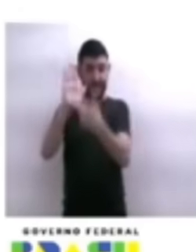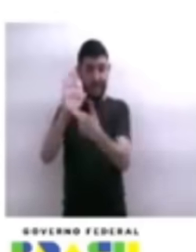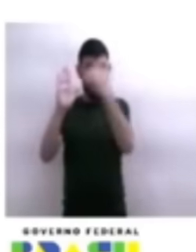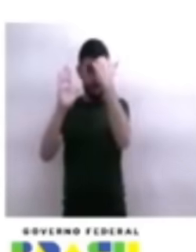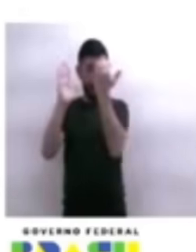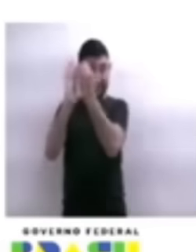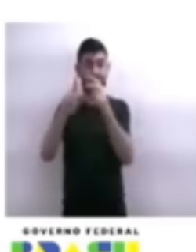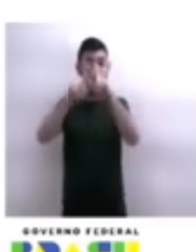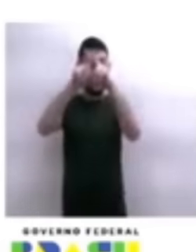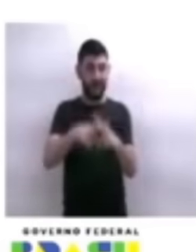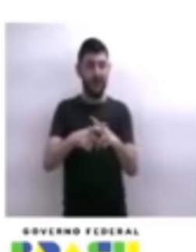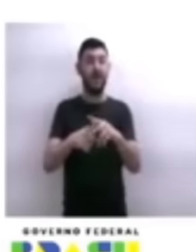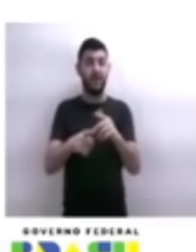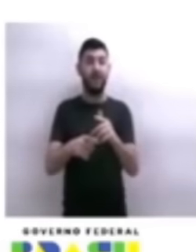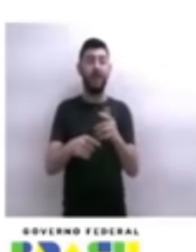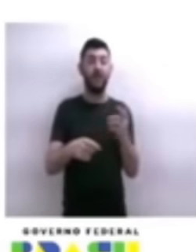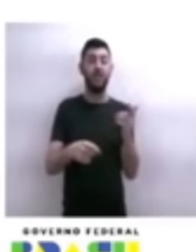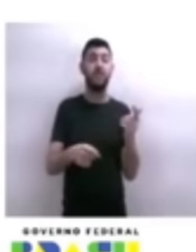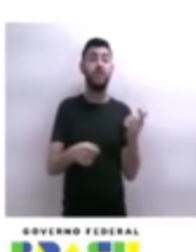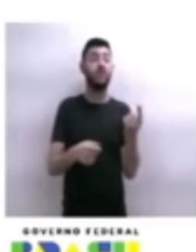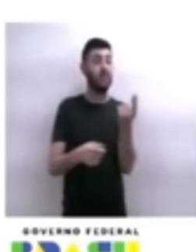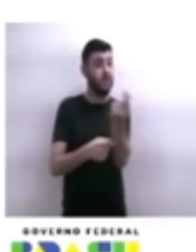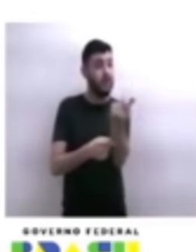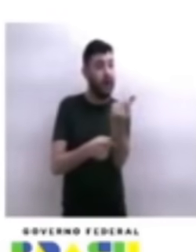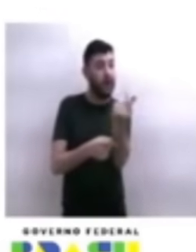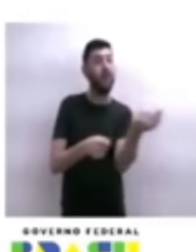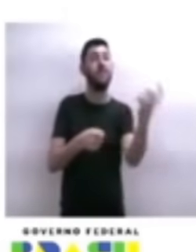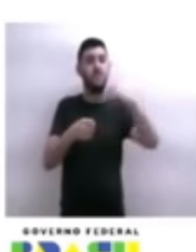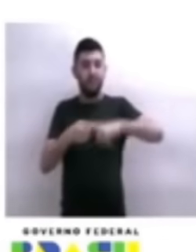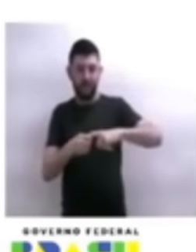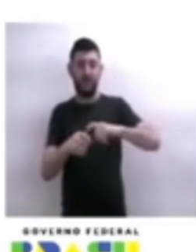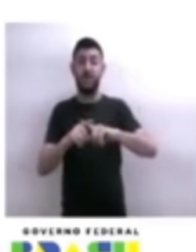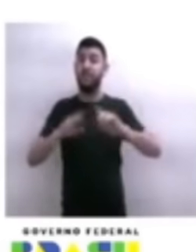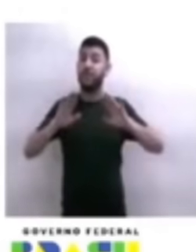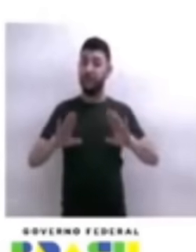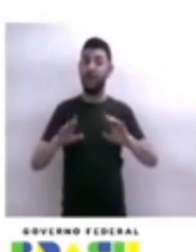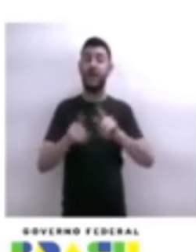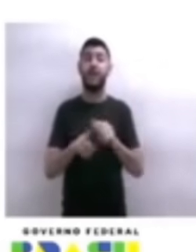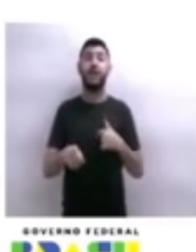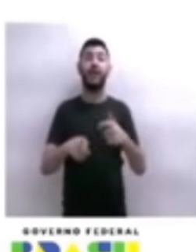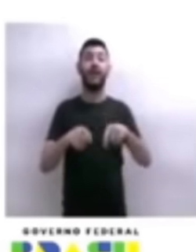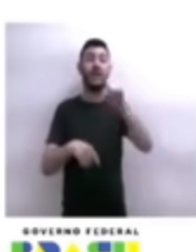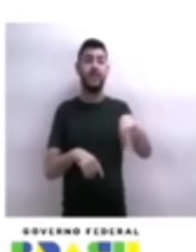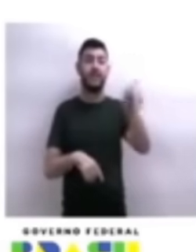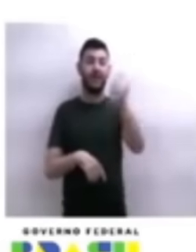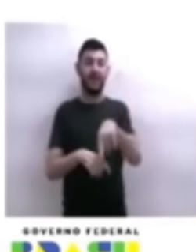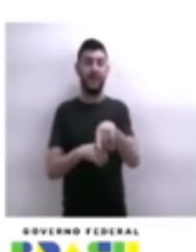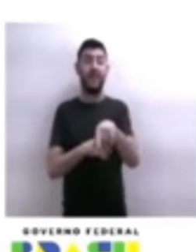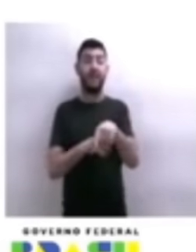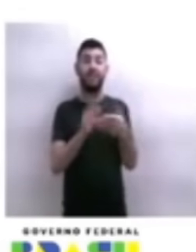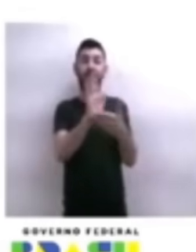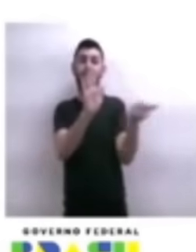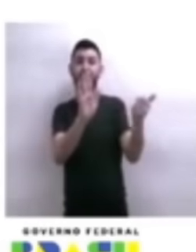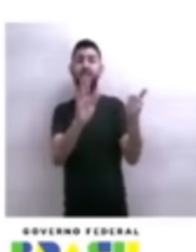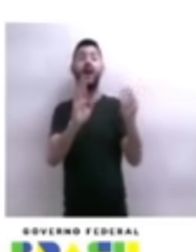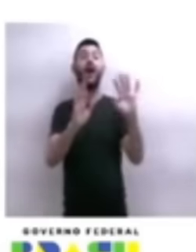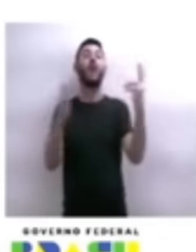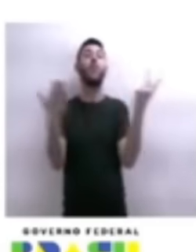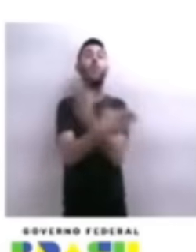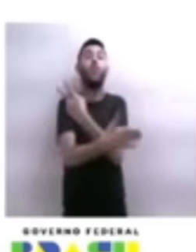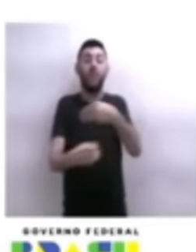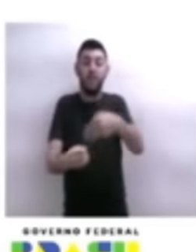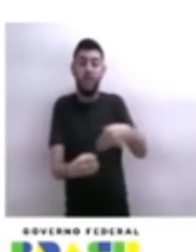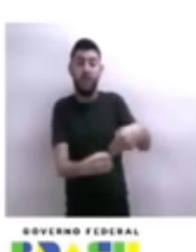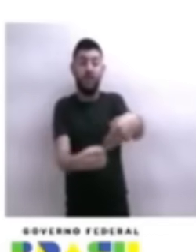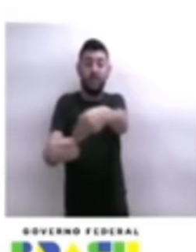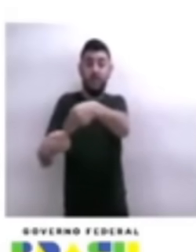receber. Tanto o cadastramento quanto essa reversão do cancelamento, ela pode ser feita pelo município. Ela deve ser